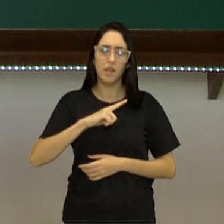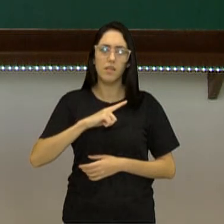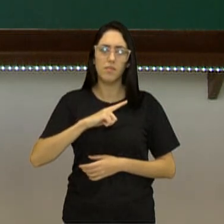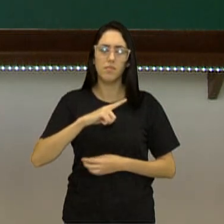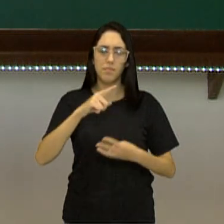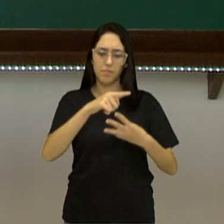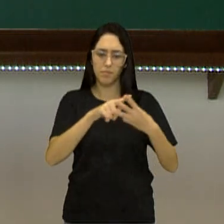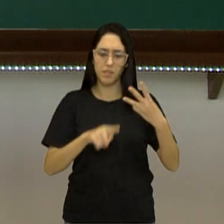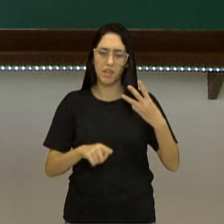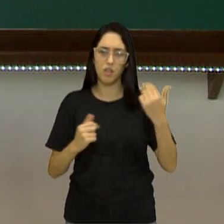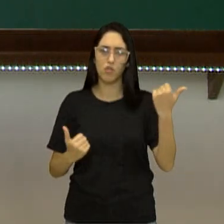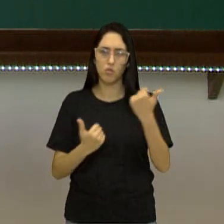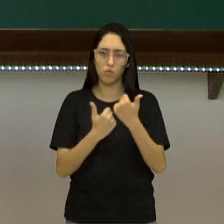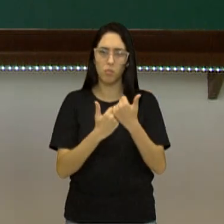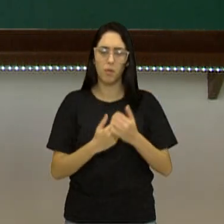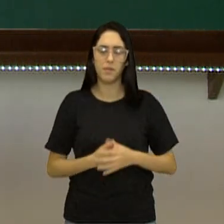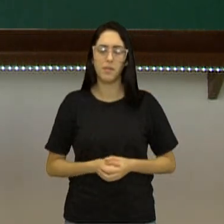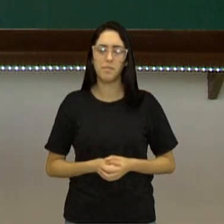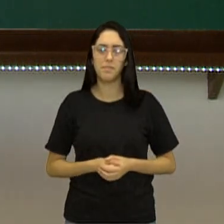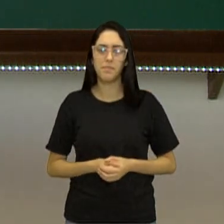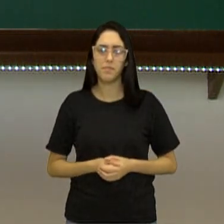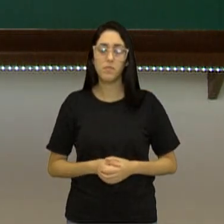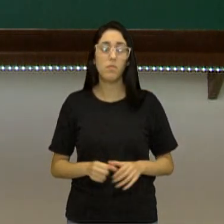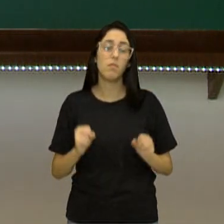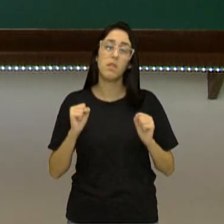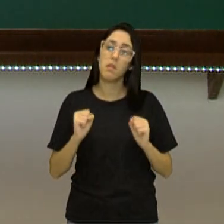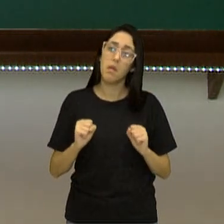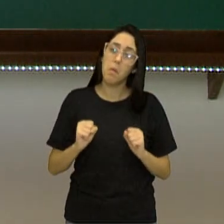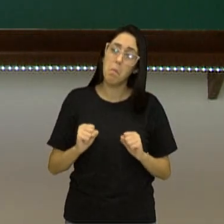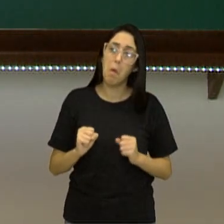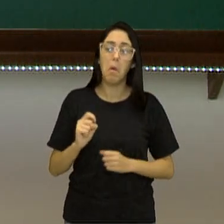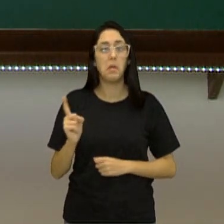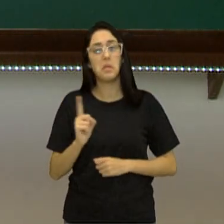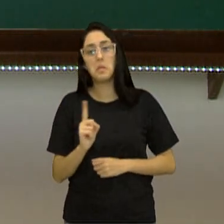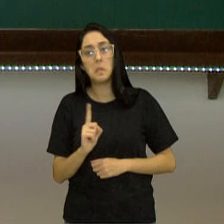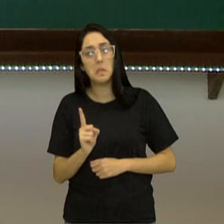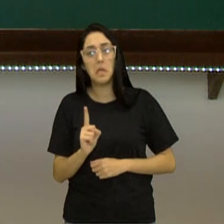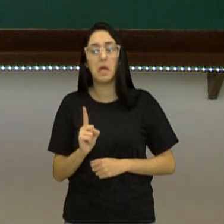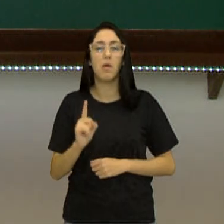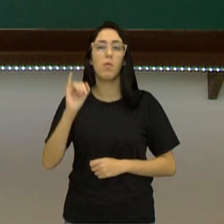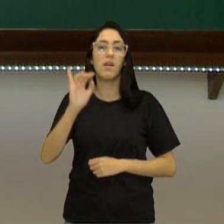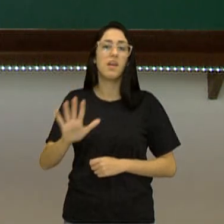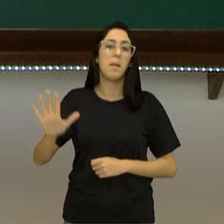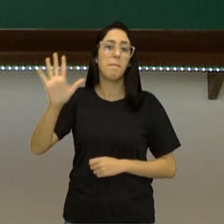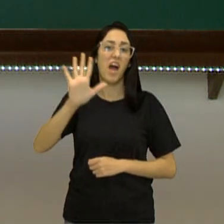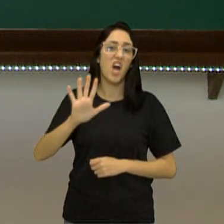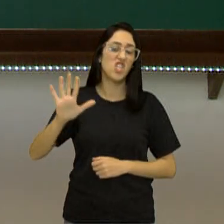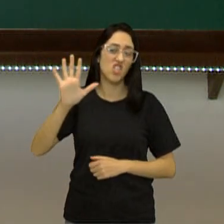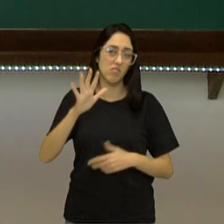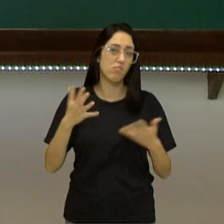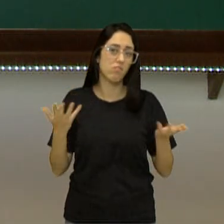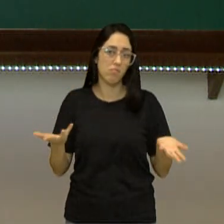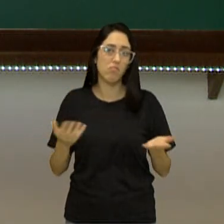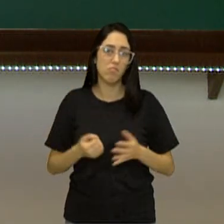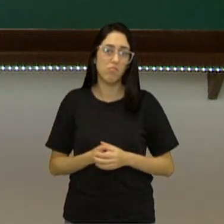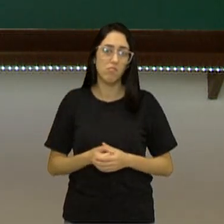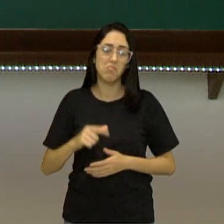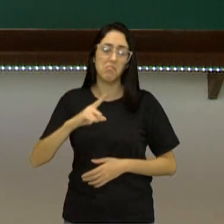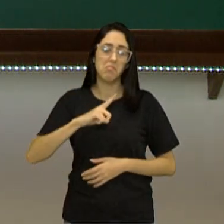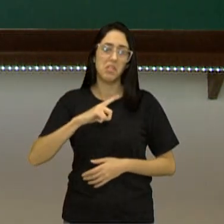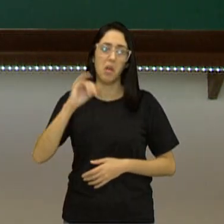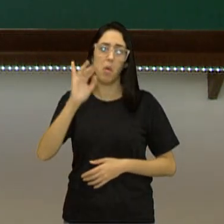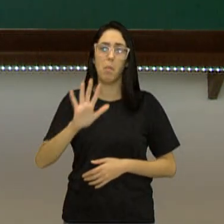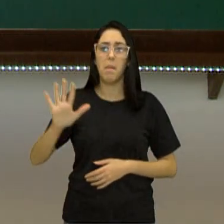nesses três suportes, né? E eles podem ou não conter representações gráficas. É uma